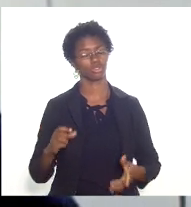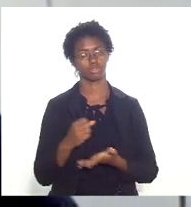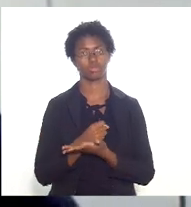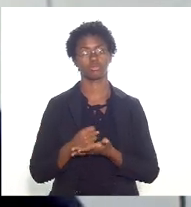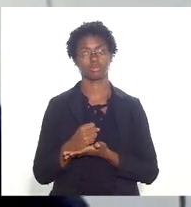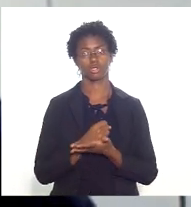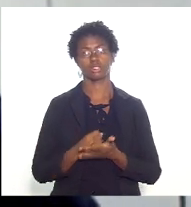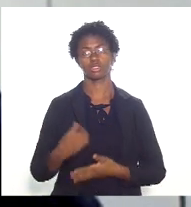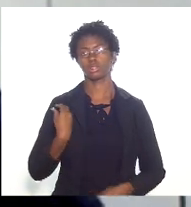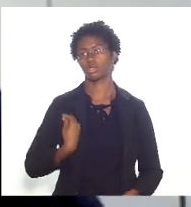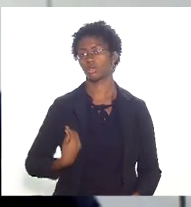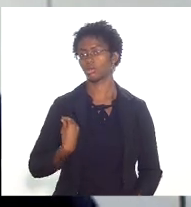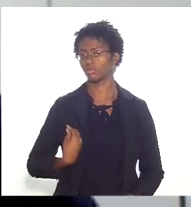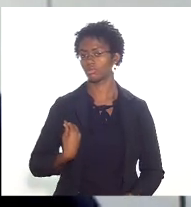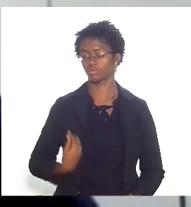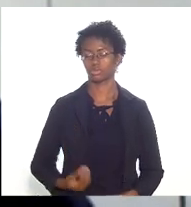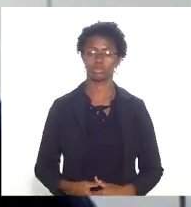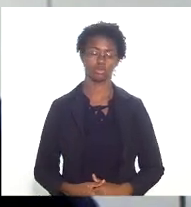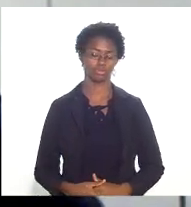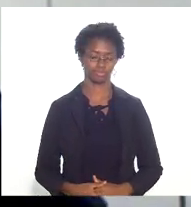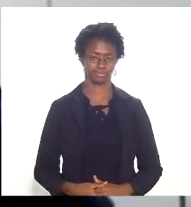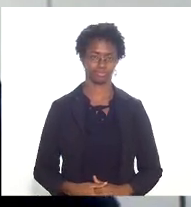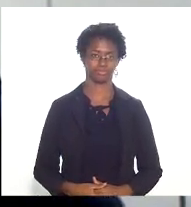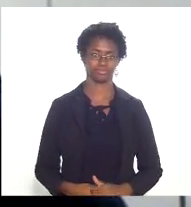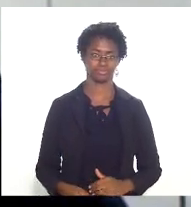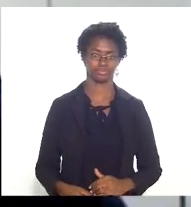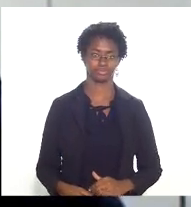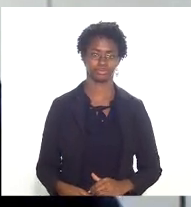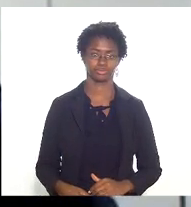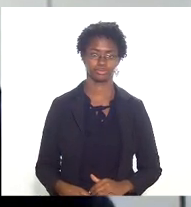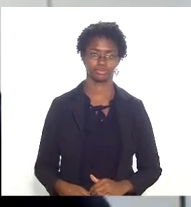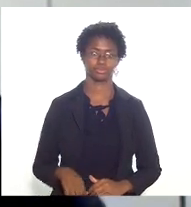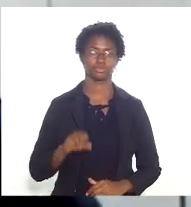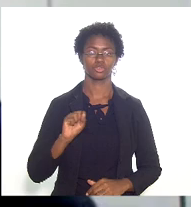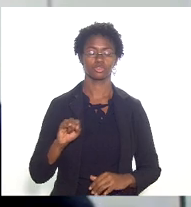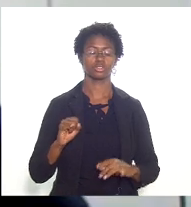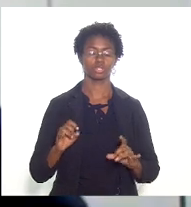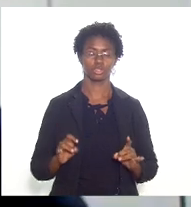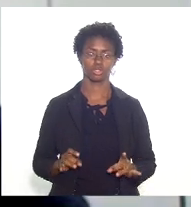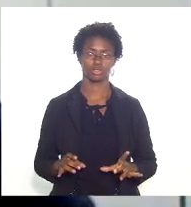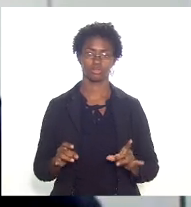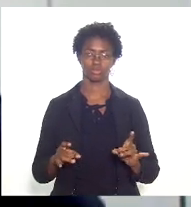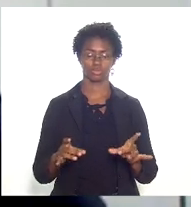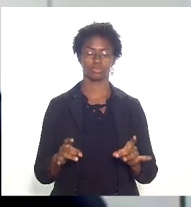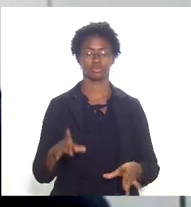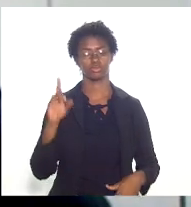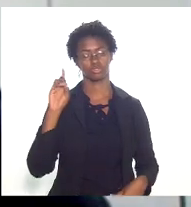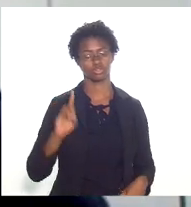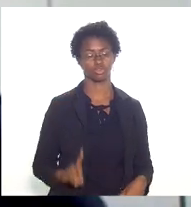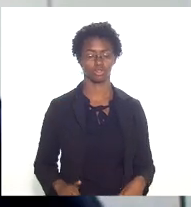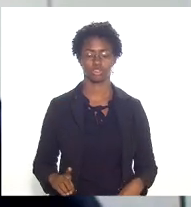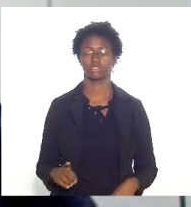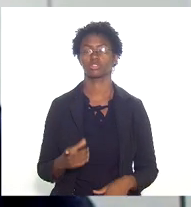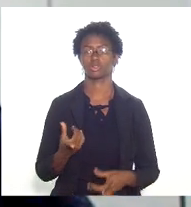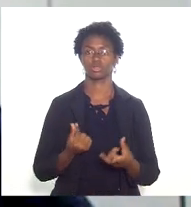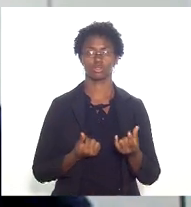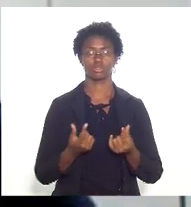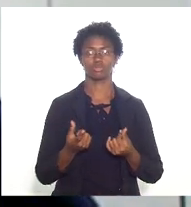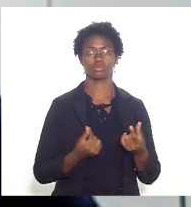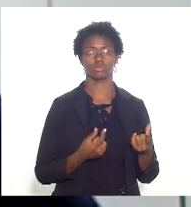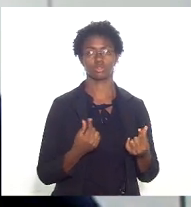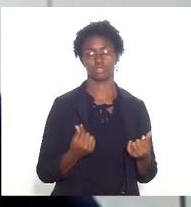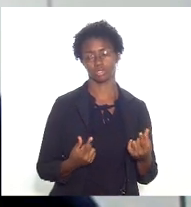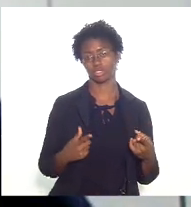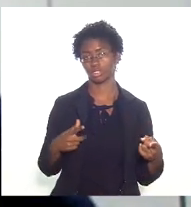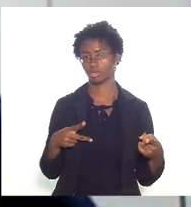da vida da humanidade O você privativo esse direito e a questão do lucro da mercantilização se